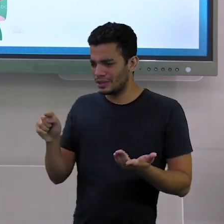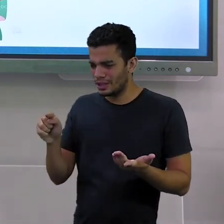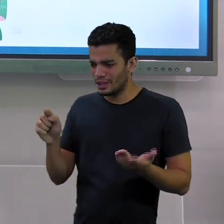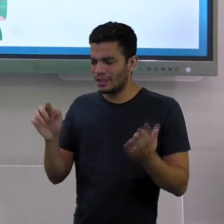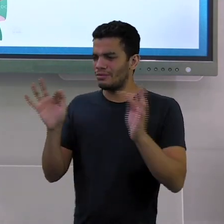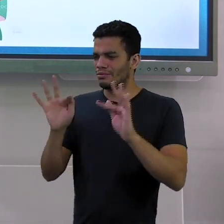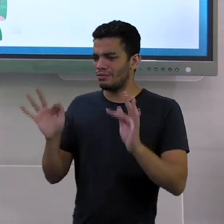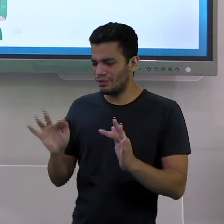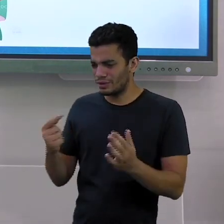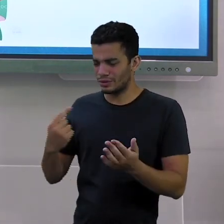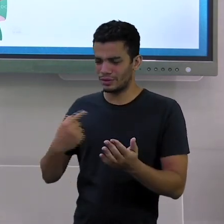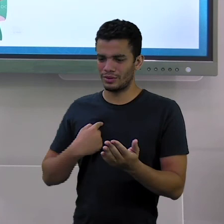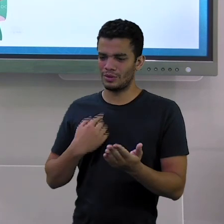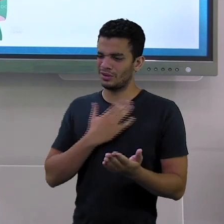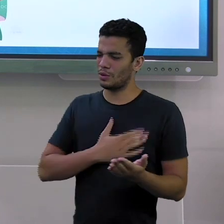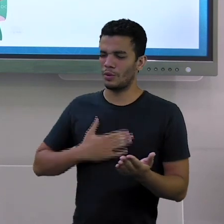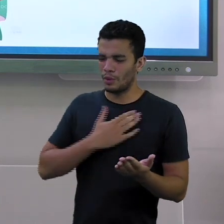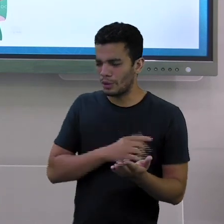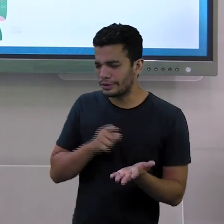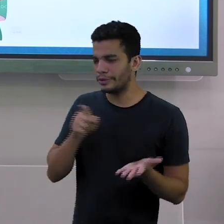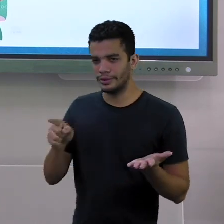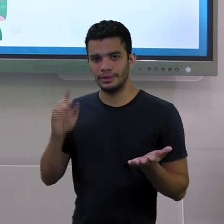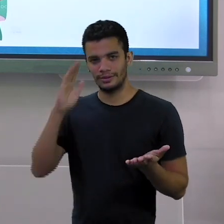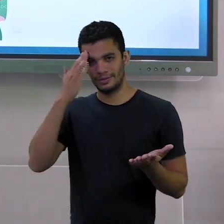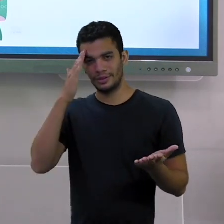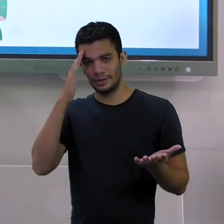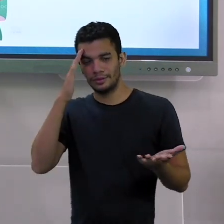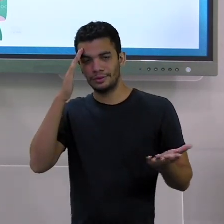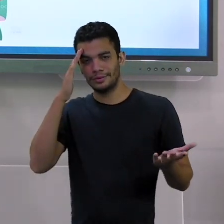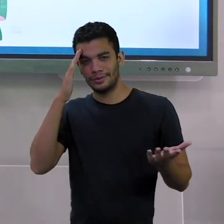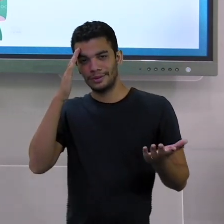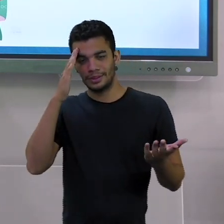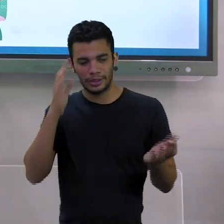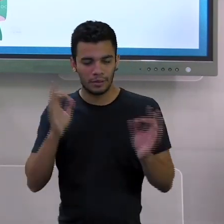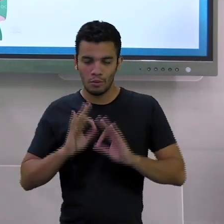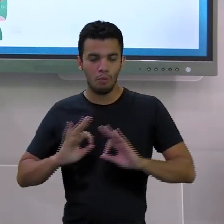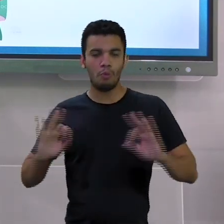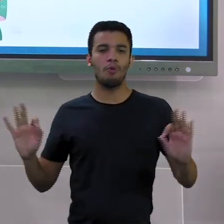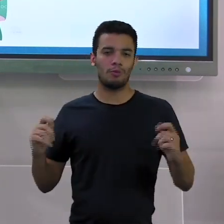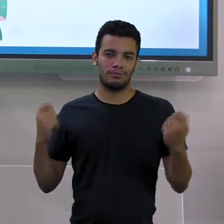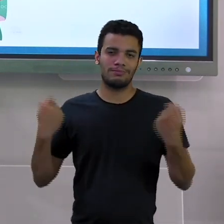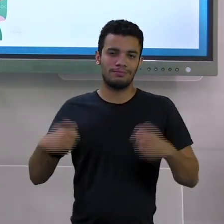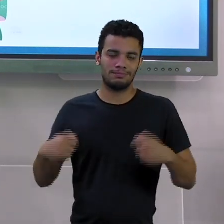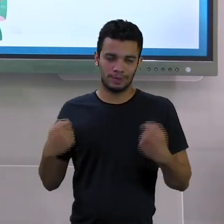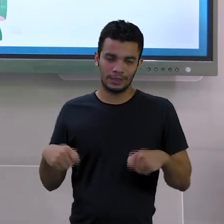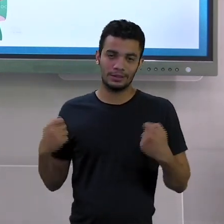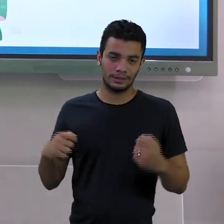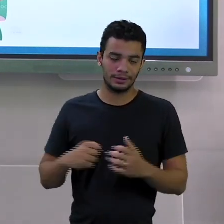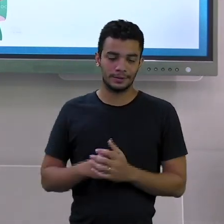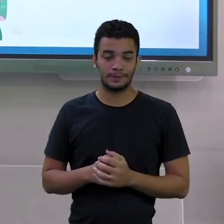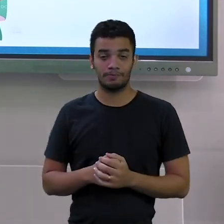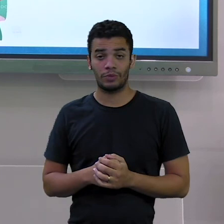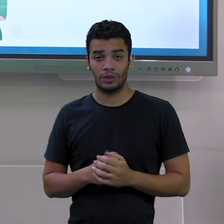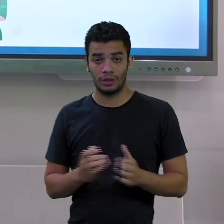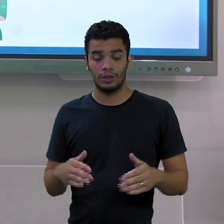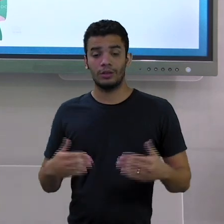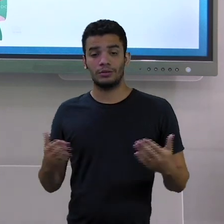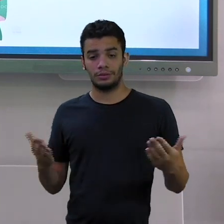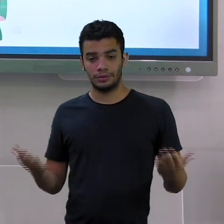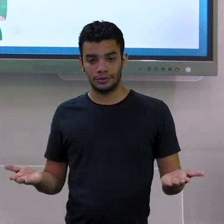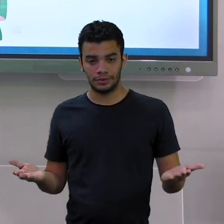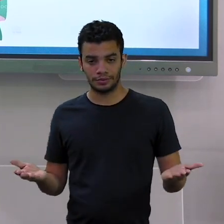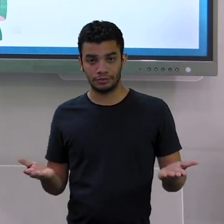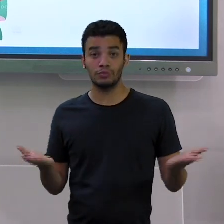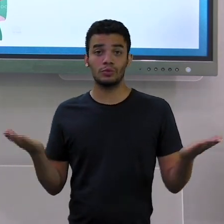gente ganha tempo ali escrevendo um bilhete para uma pessoa que é querida na nossa vida. Então, hoje,